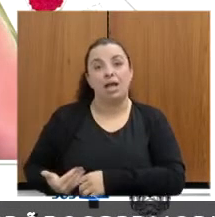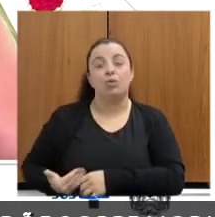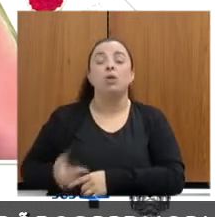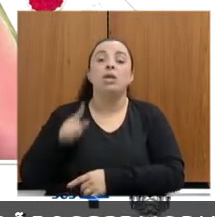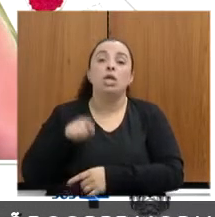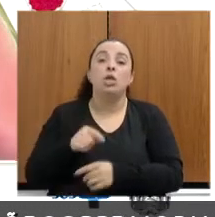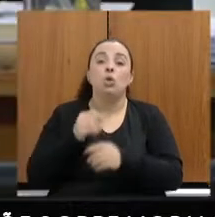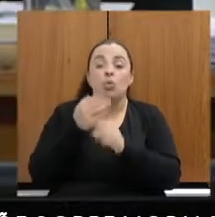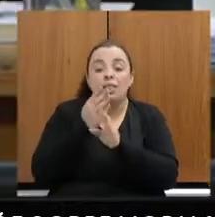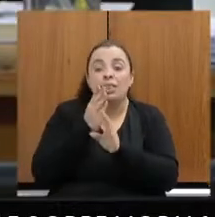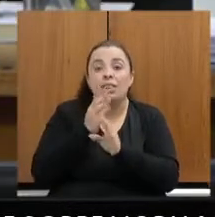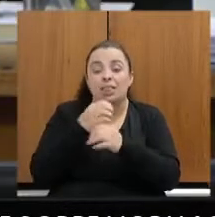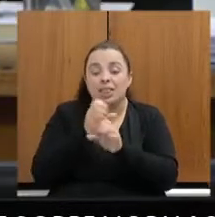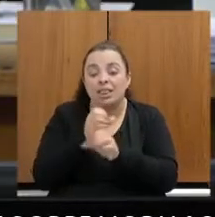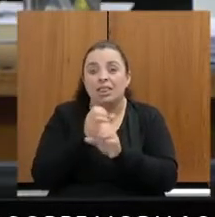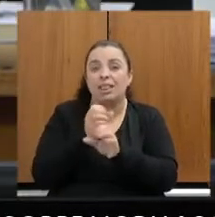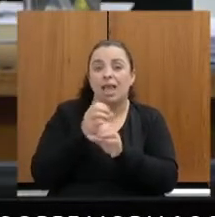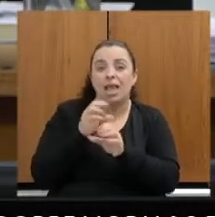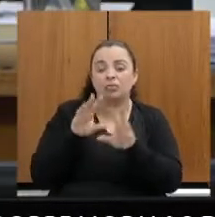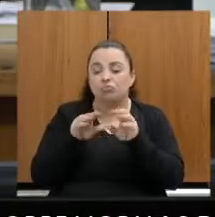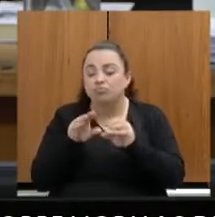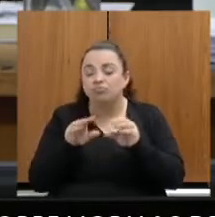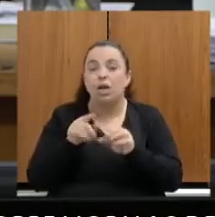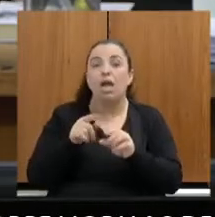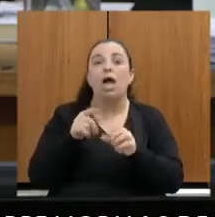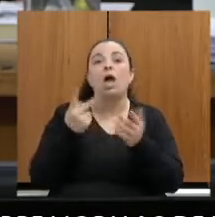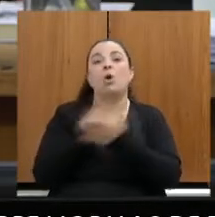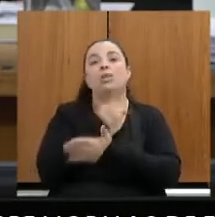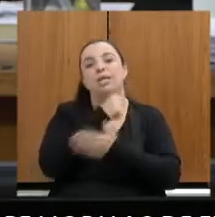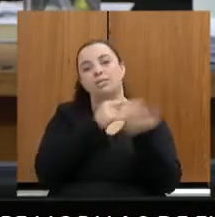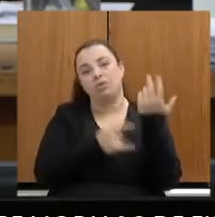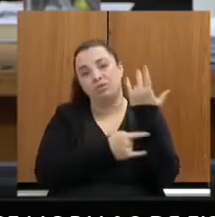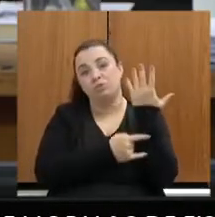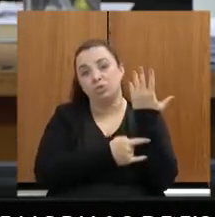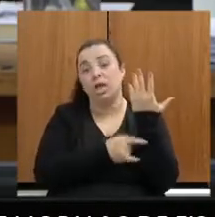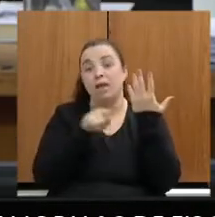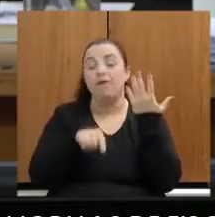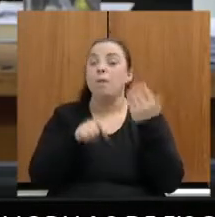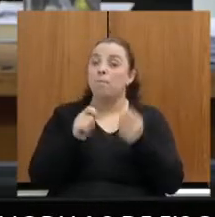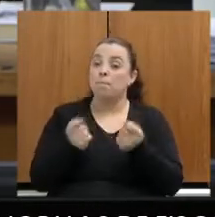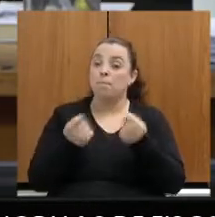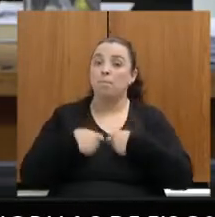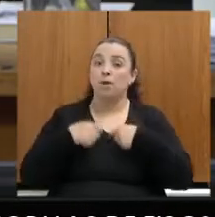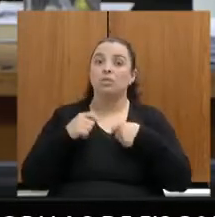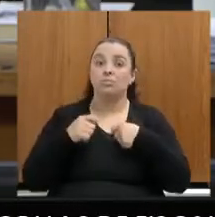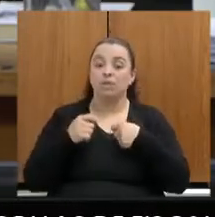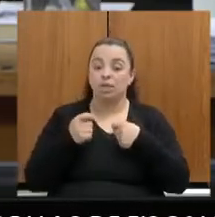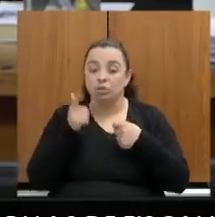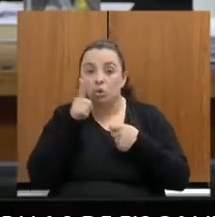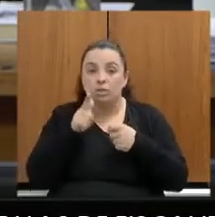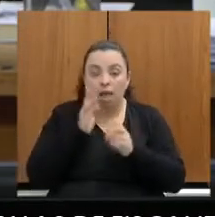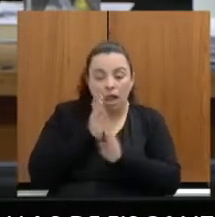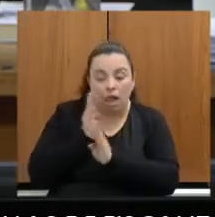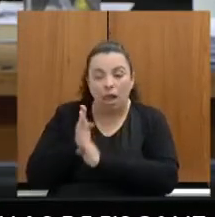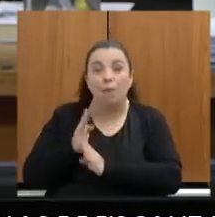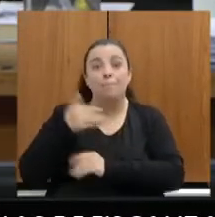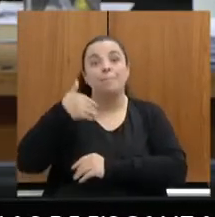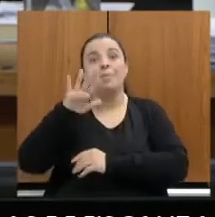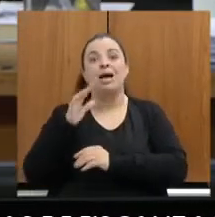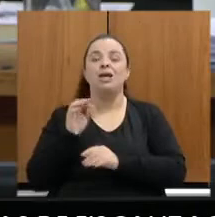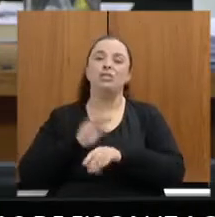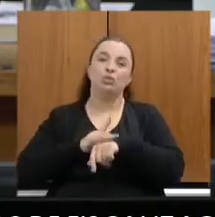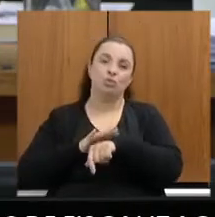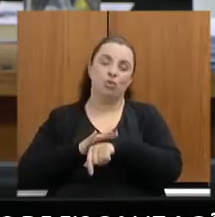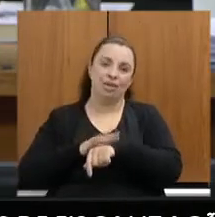estes testes que nós vamos poder identificar cada vez mais doença tá a primeira fase desse ano são mais seis doenças